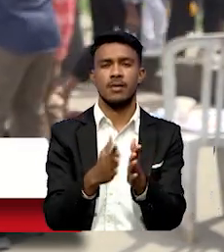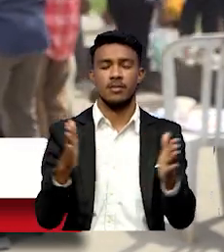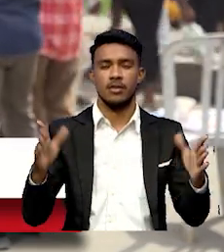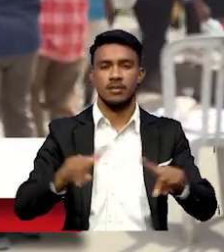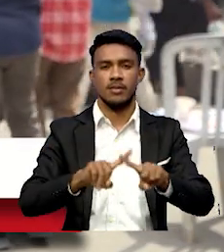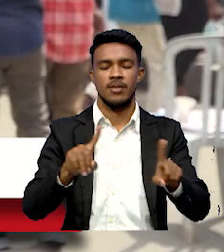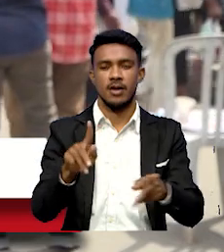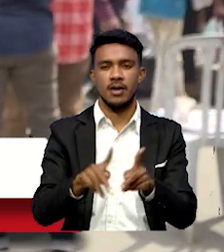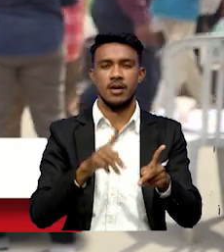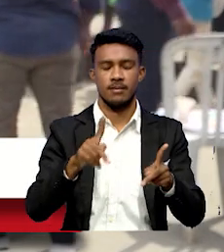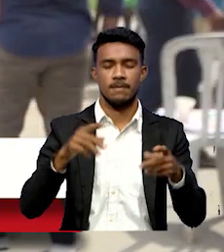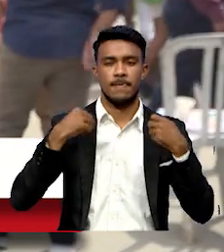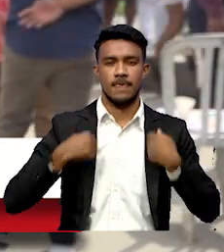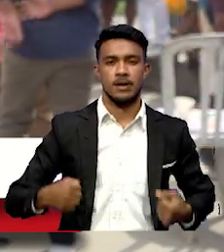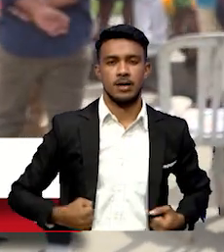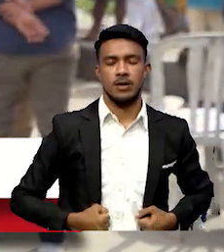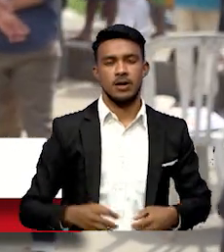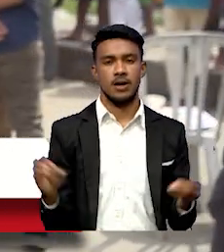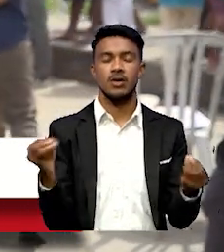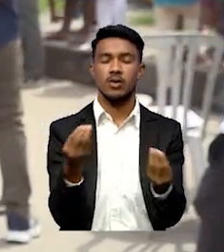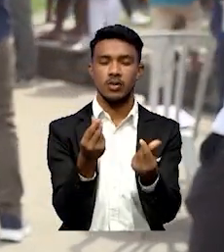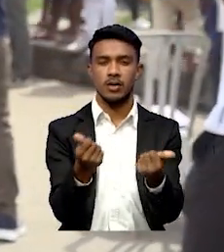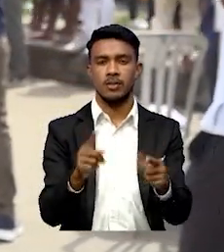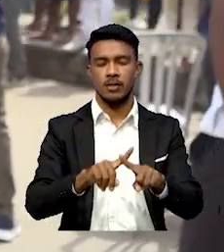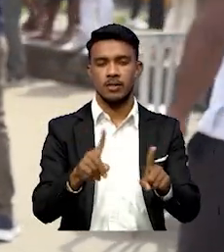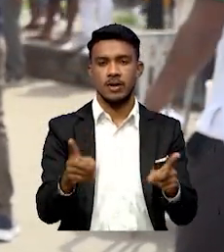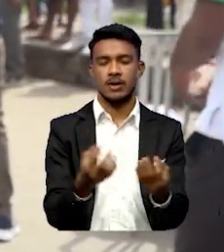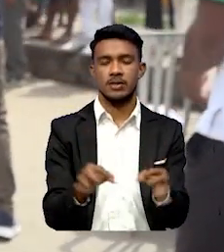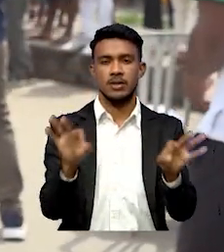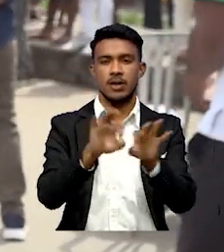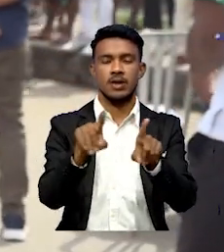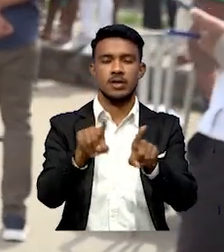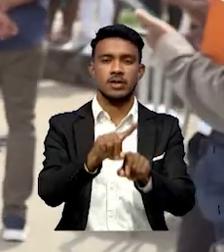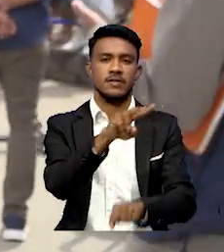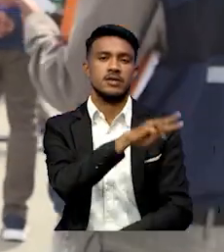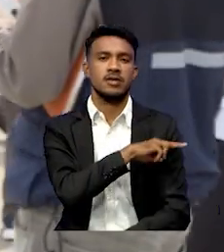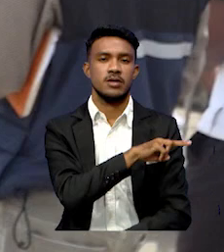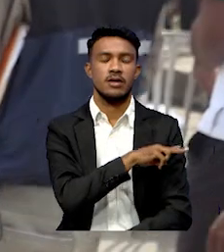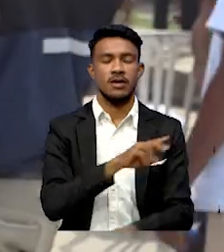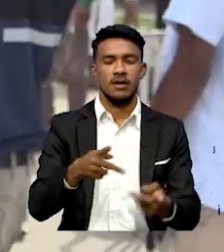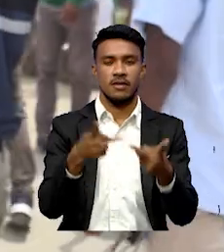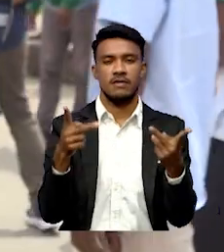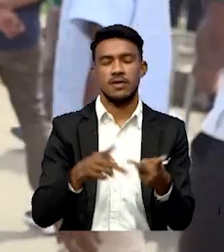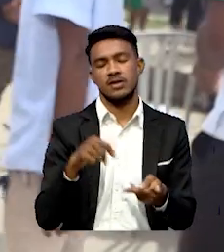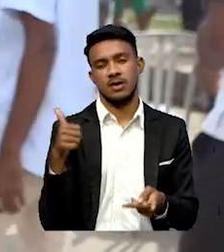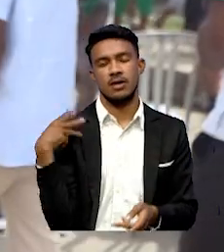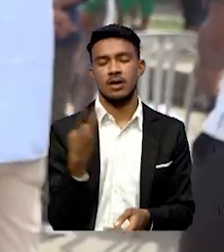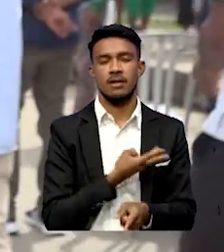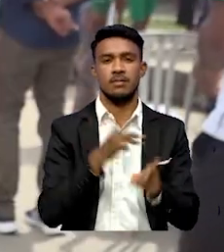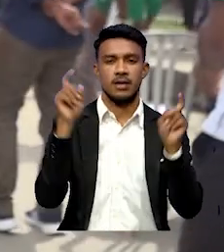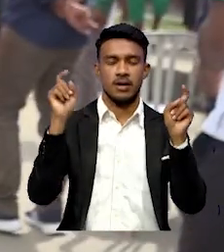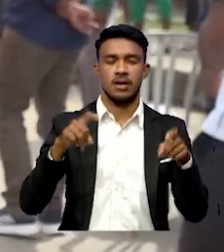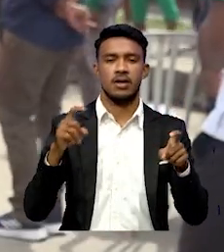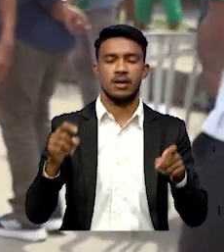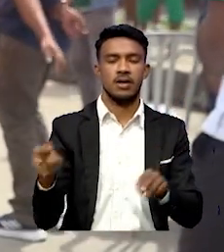minha pessoal saúde é lá toda, e luz e sai vacinador. E a parte em balo, a minha tem que